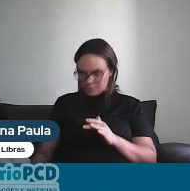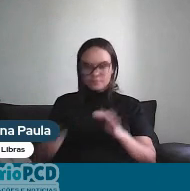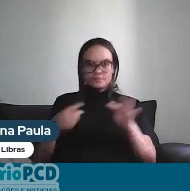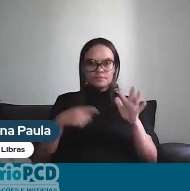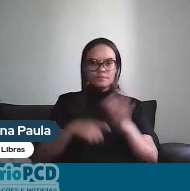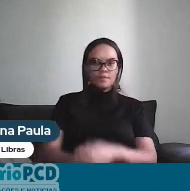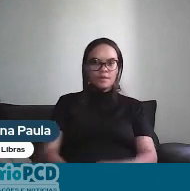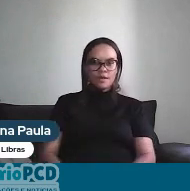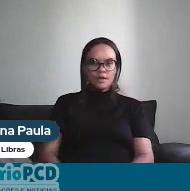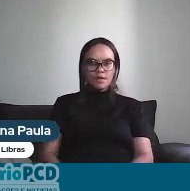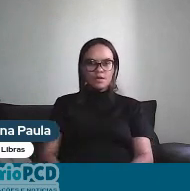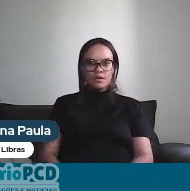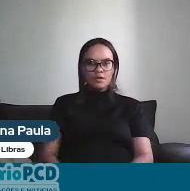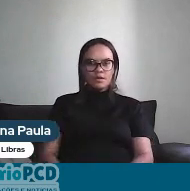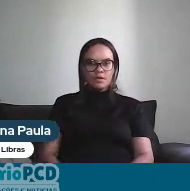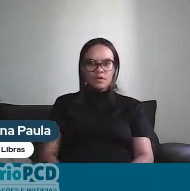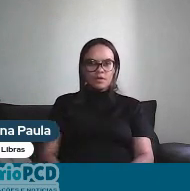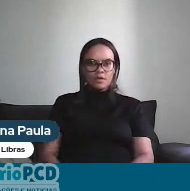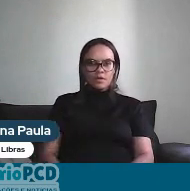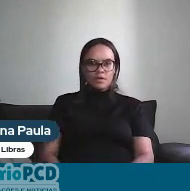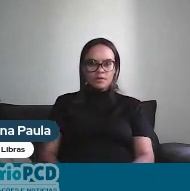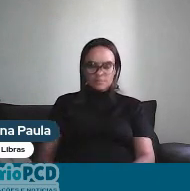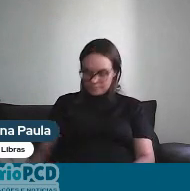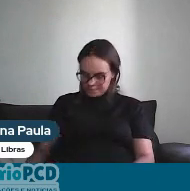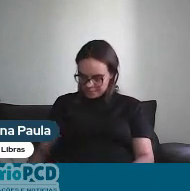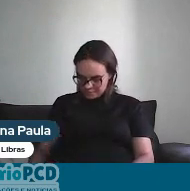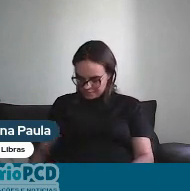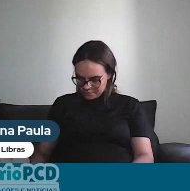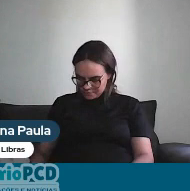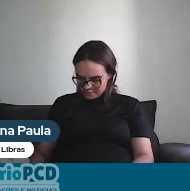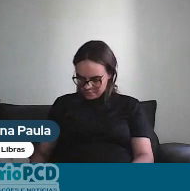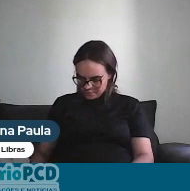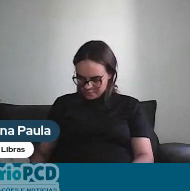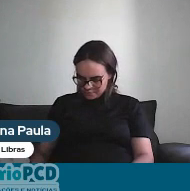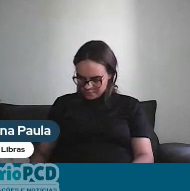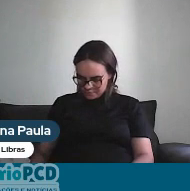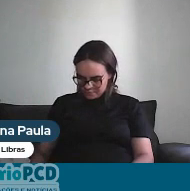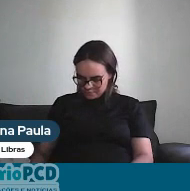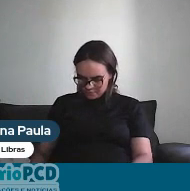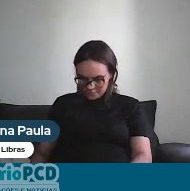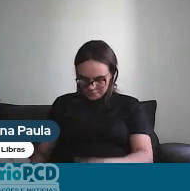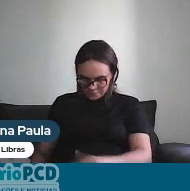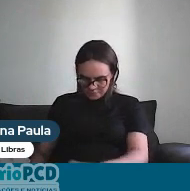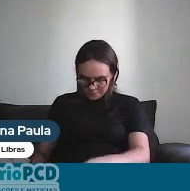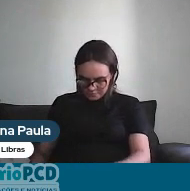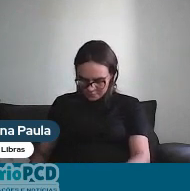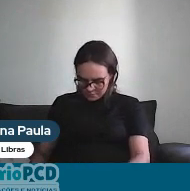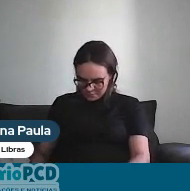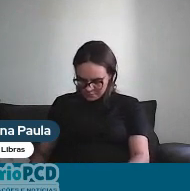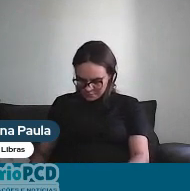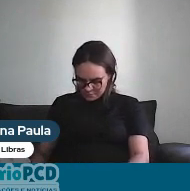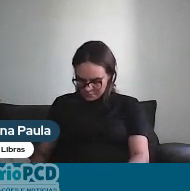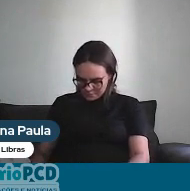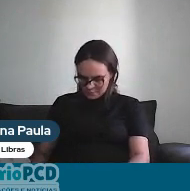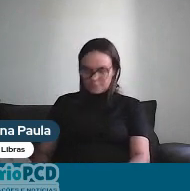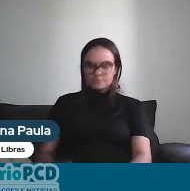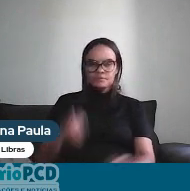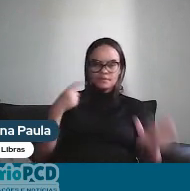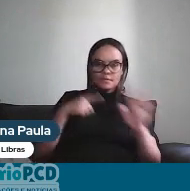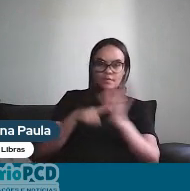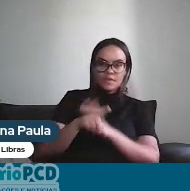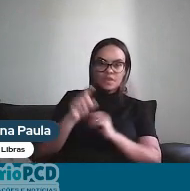movimento fino das mãos, abrir uma tampinha de garrafa, por exemplo, é a pergunta que é